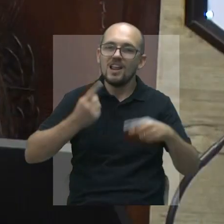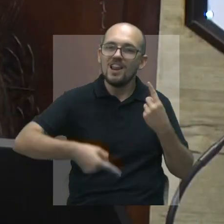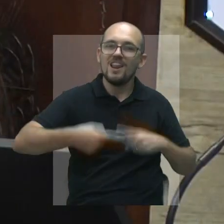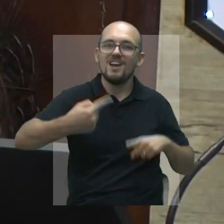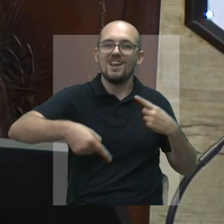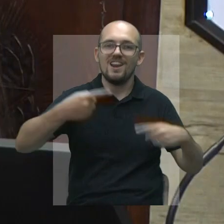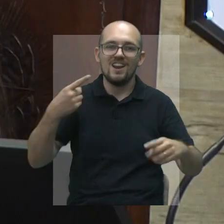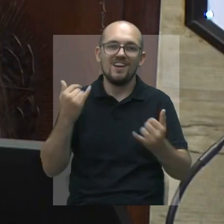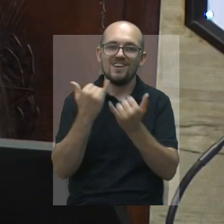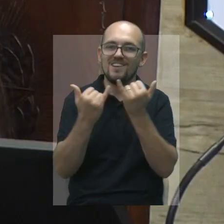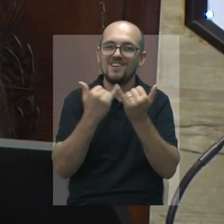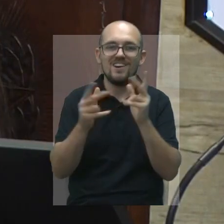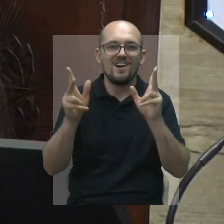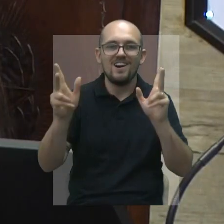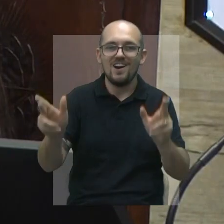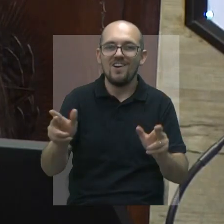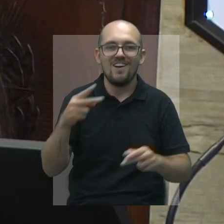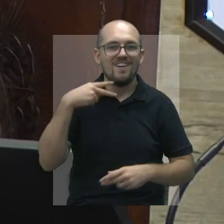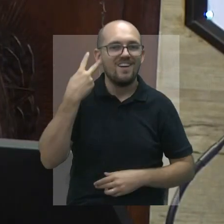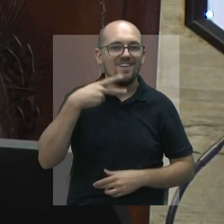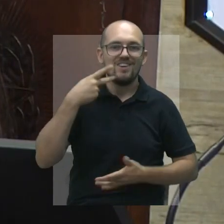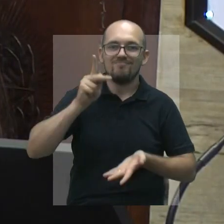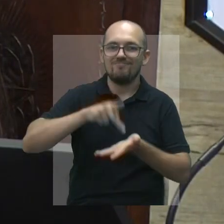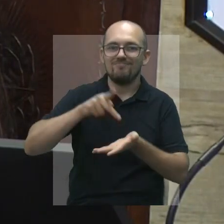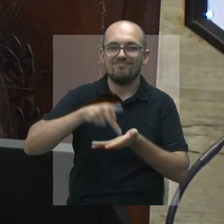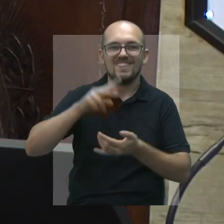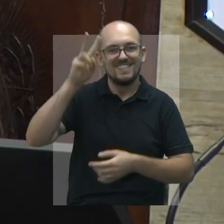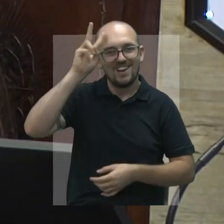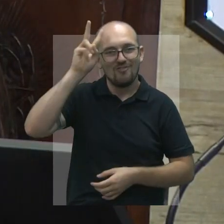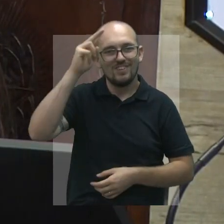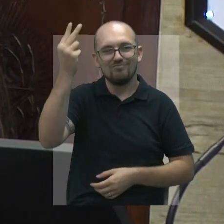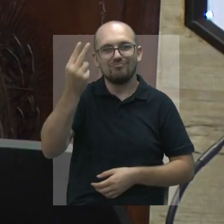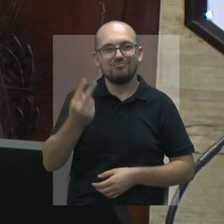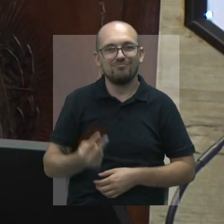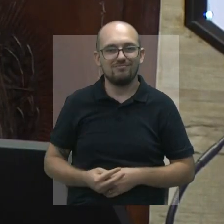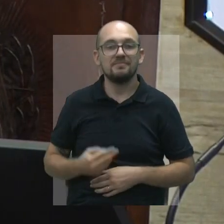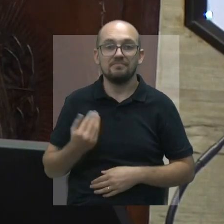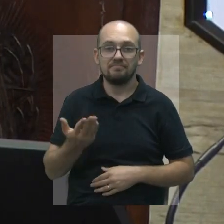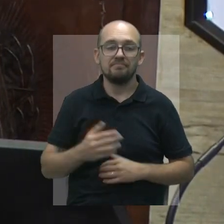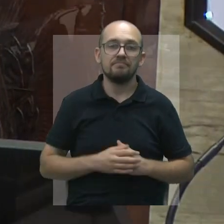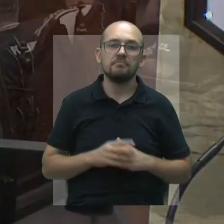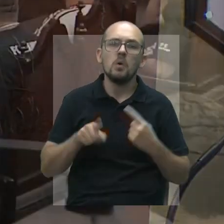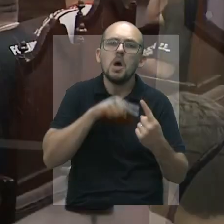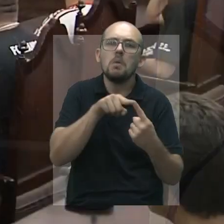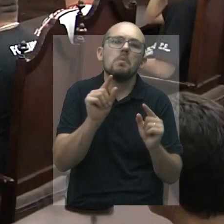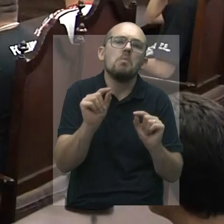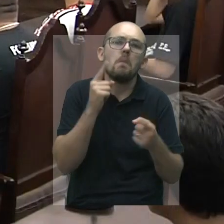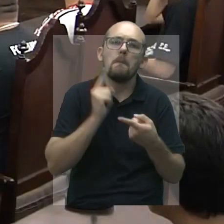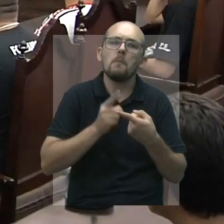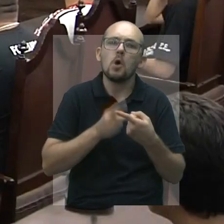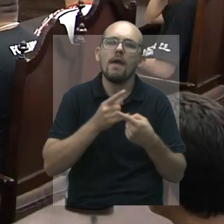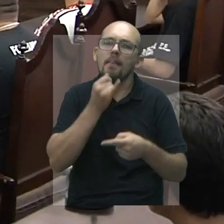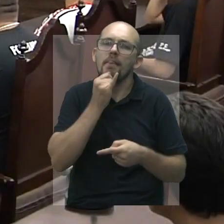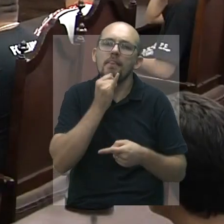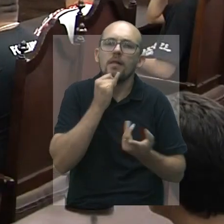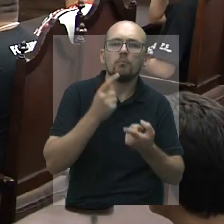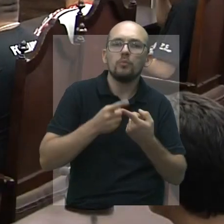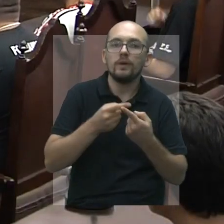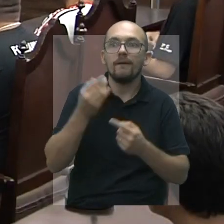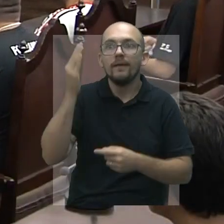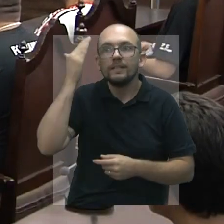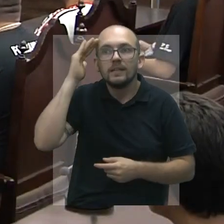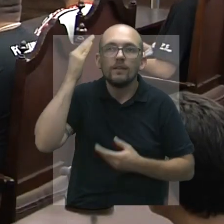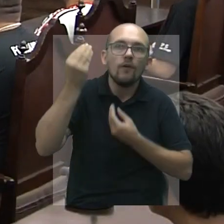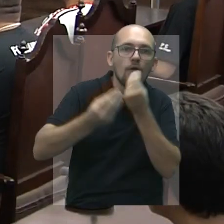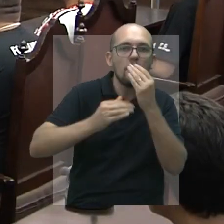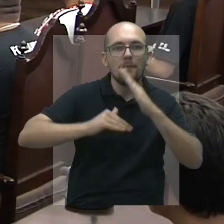lei, igualzinho em uma sessão ordinária da Câmara. A ideia é mostrar para essa turma como funciona na